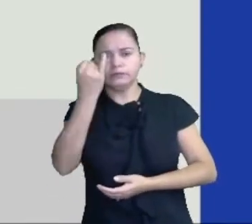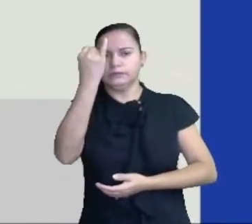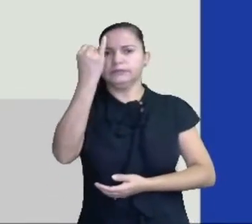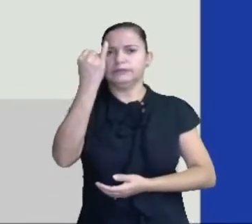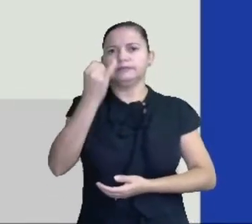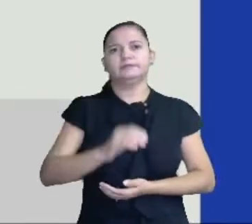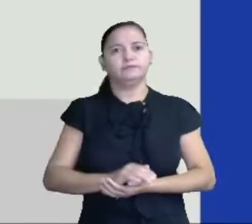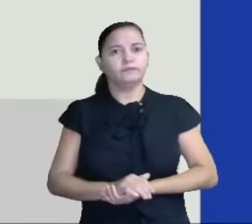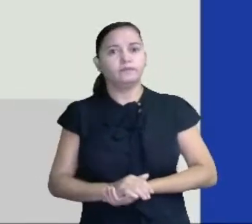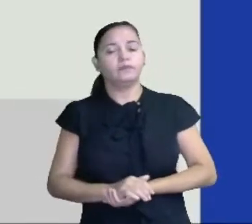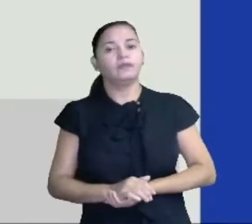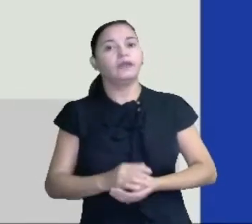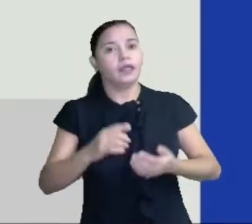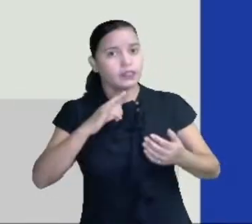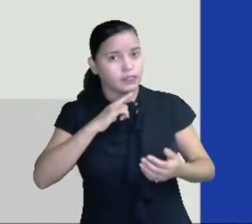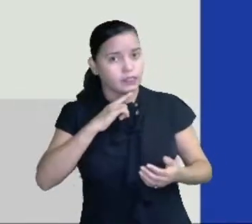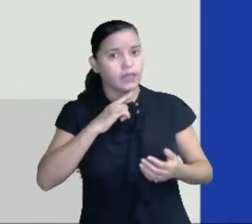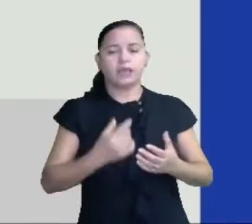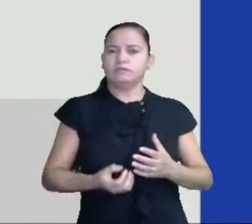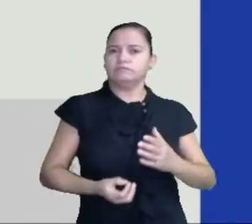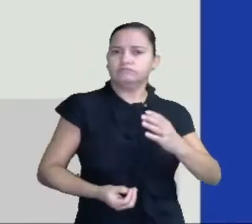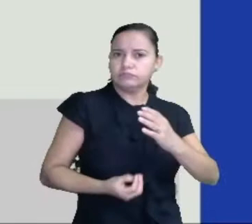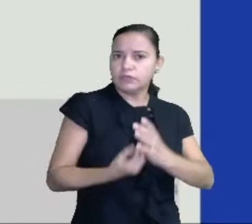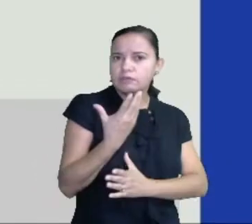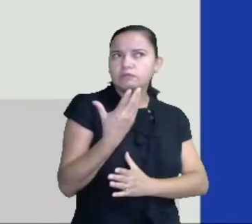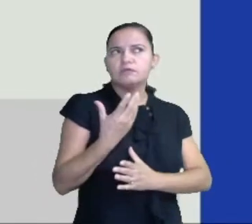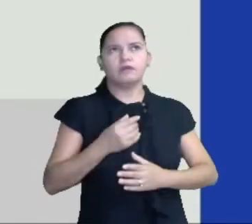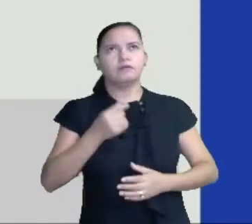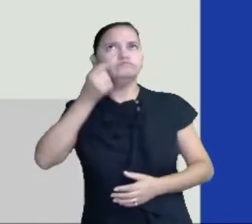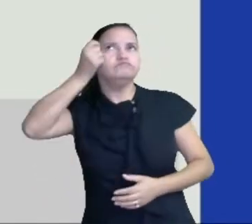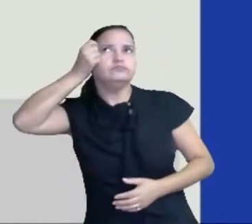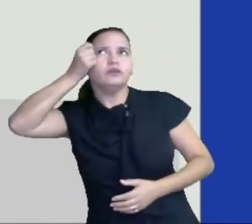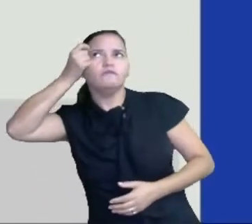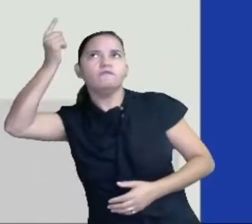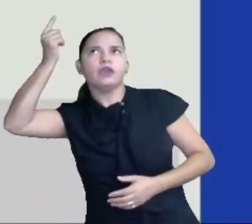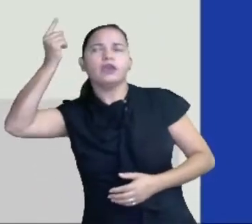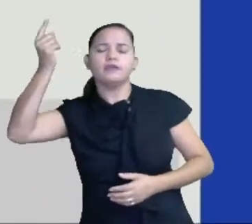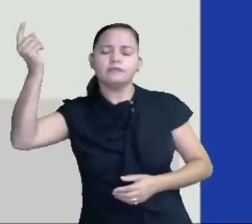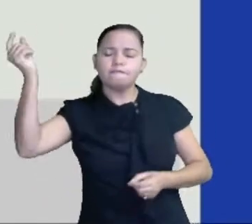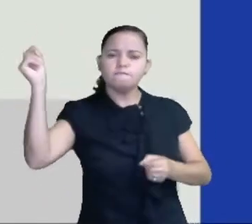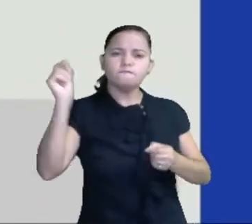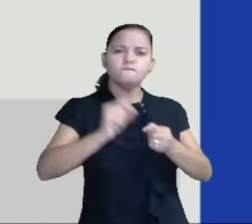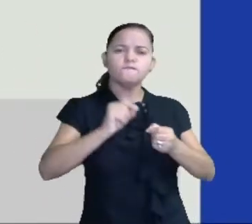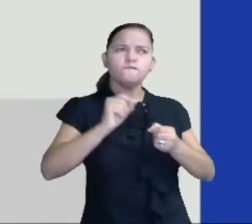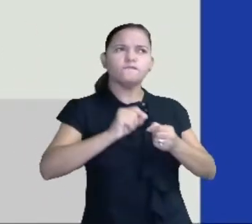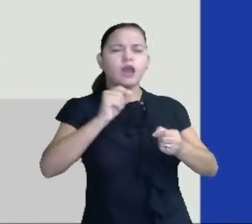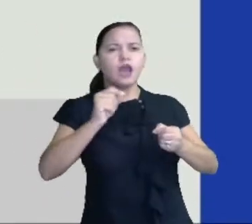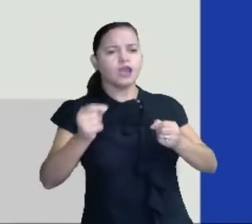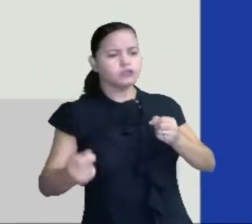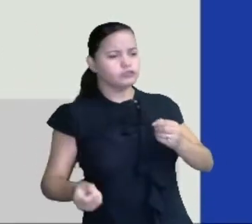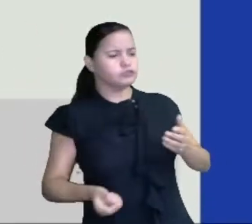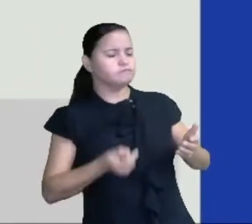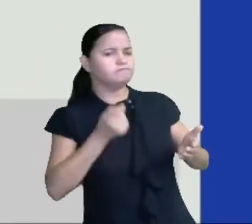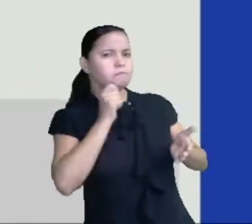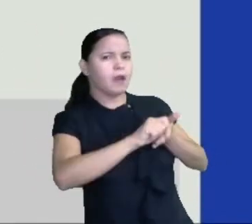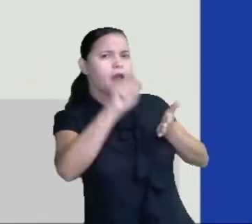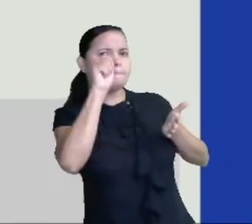agente, aquele que cria, inventa, dá origem a algo,